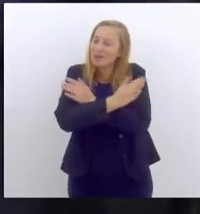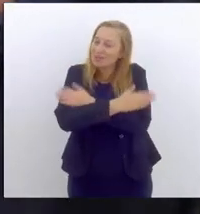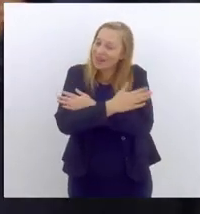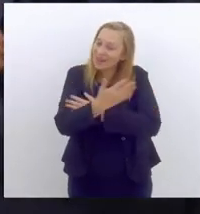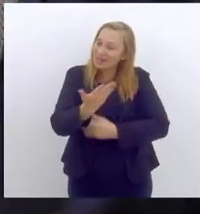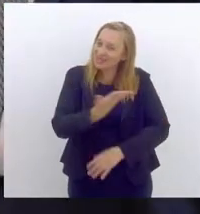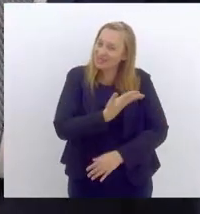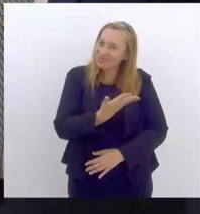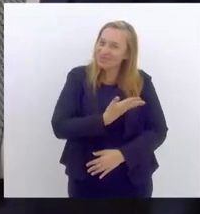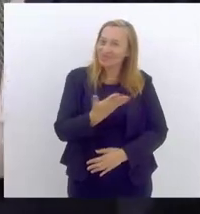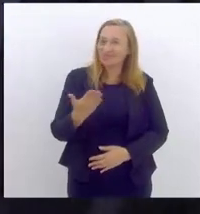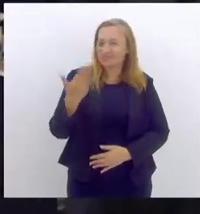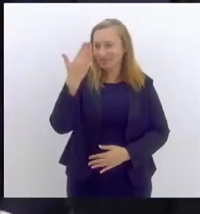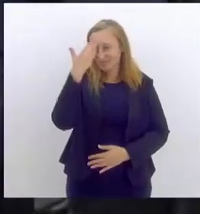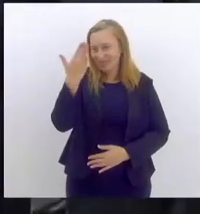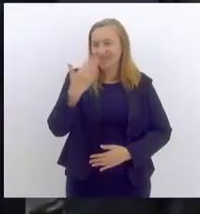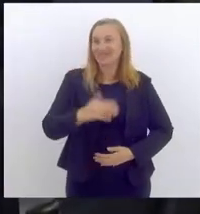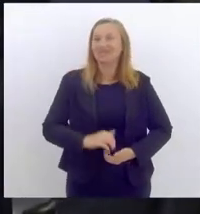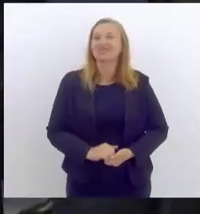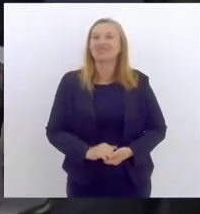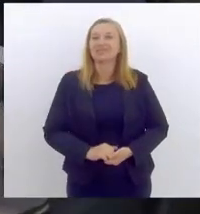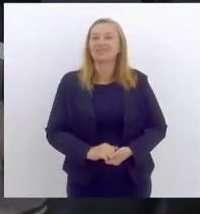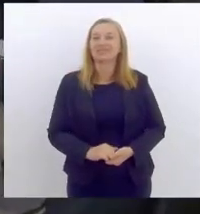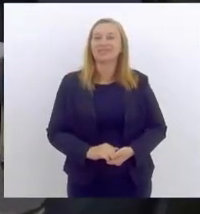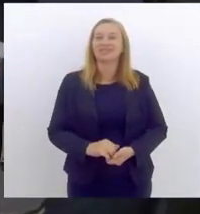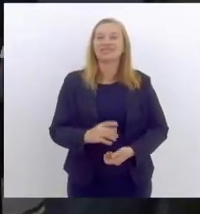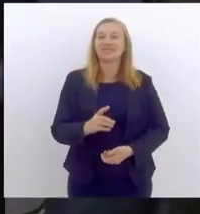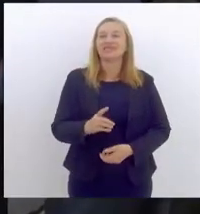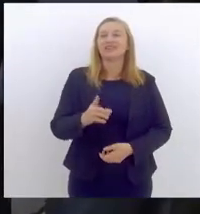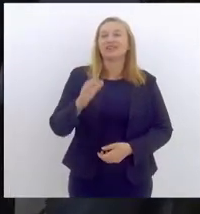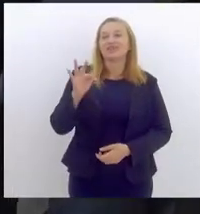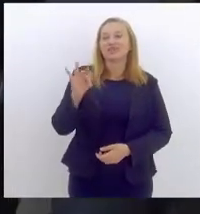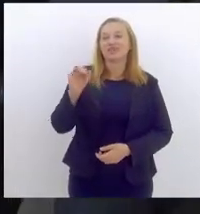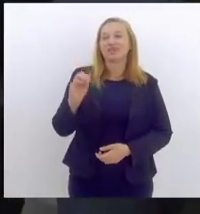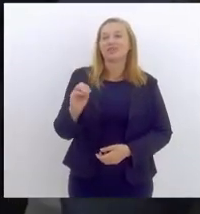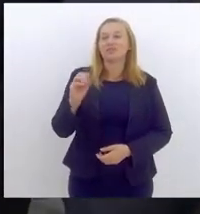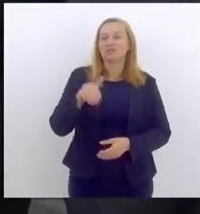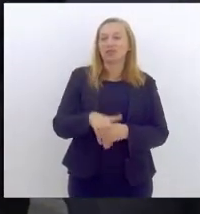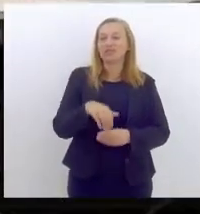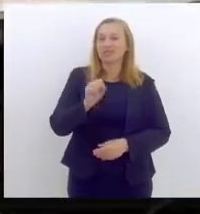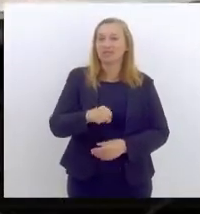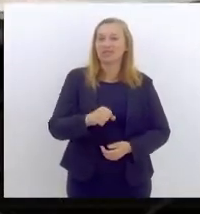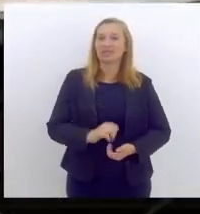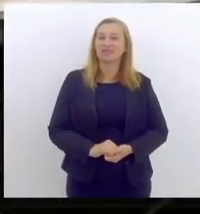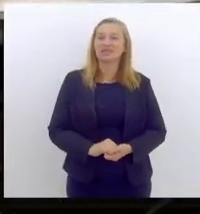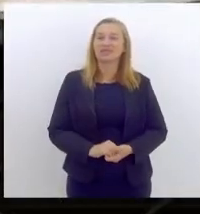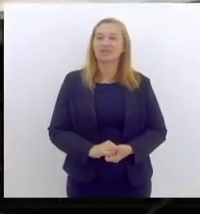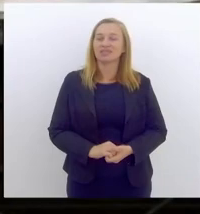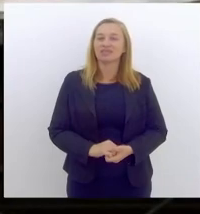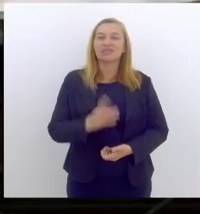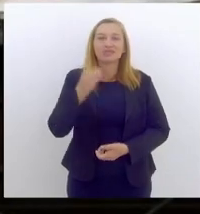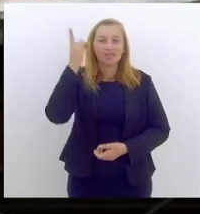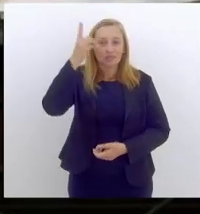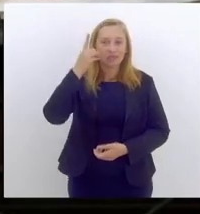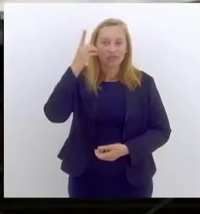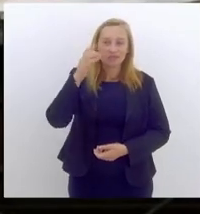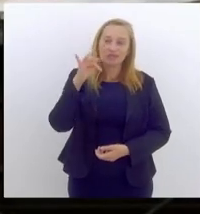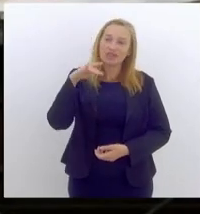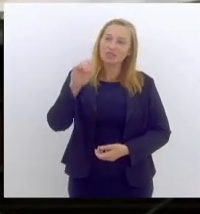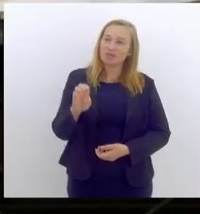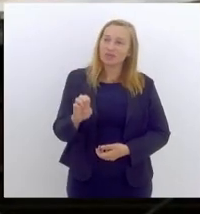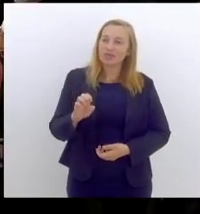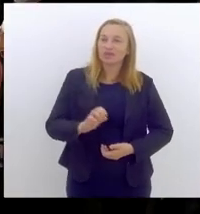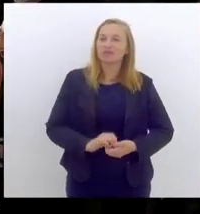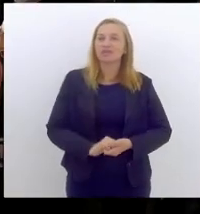Muito obrigado. Deputado Fábio Silva vota sim. Deputado Felipe Soares.